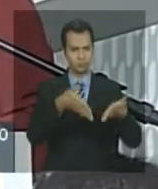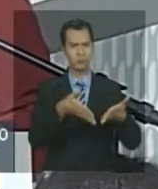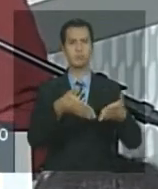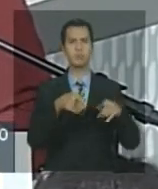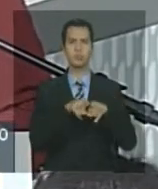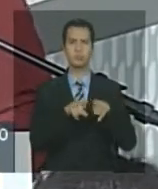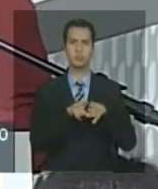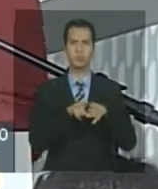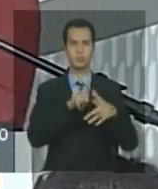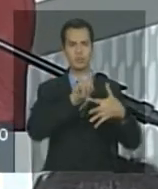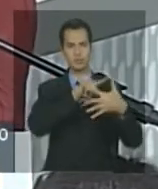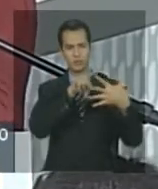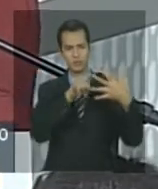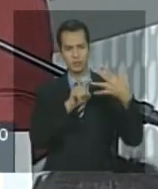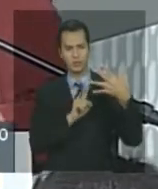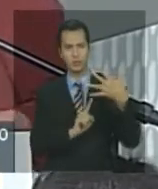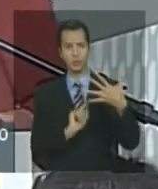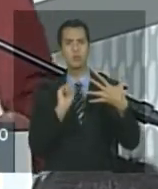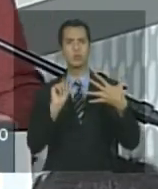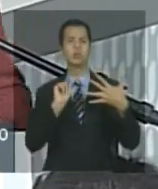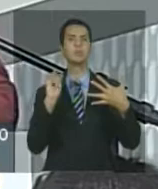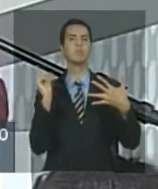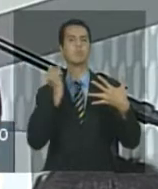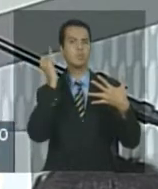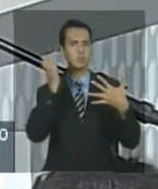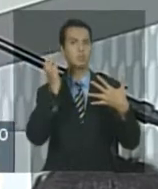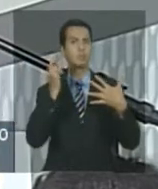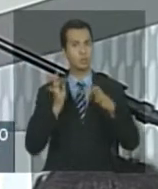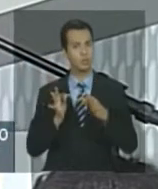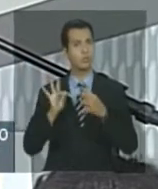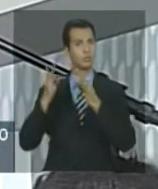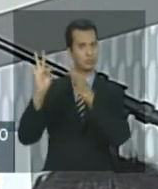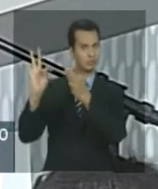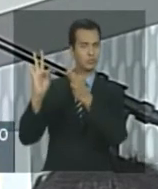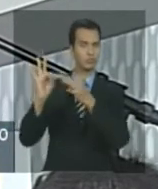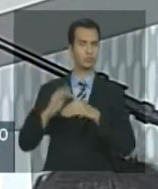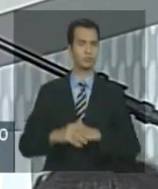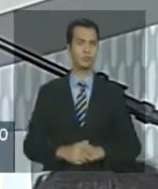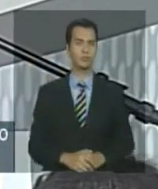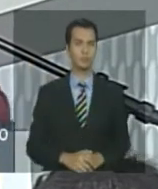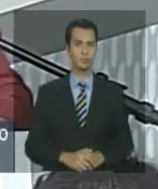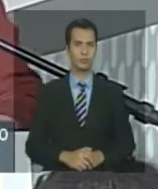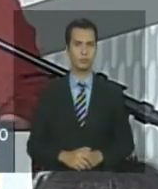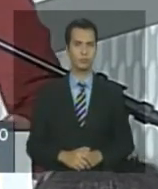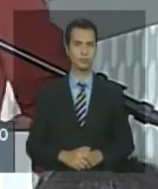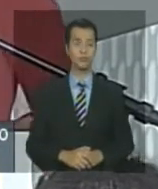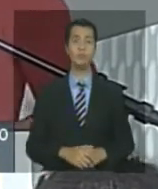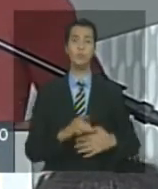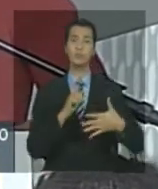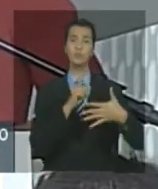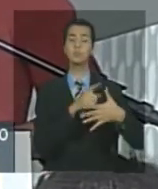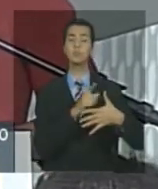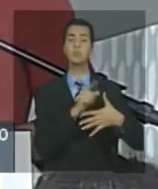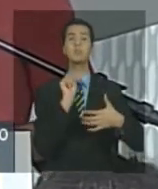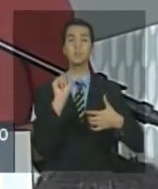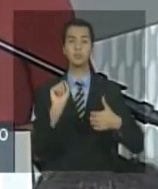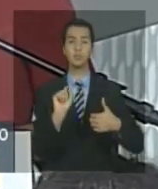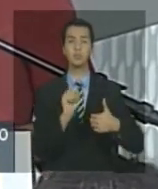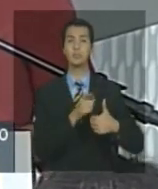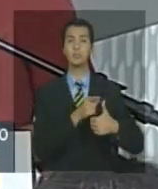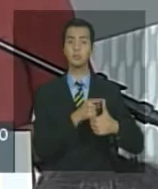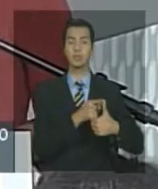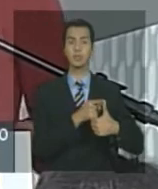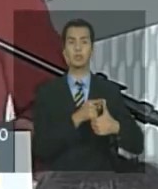alguns aspectos dessa tecnologia, entre aspas. O primeiro, que nós acabamos com o